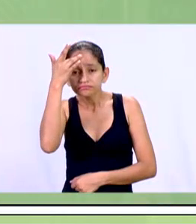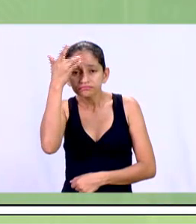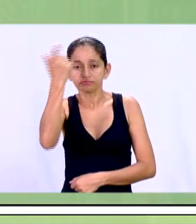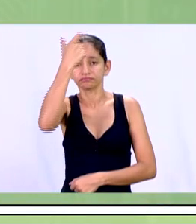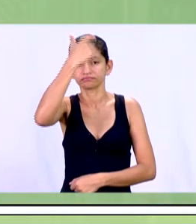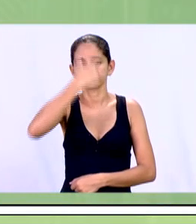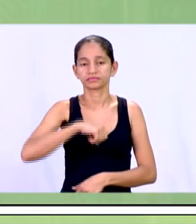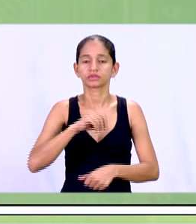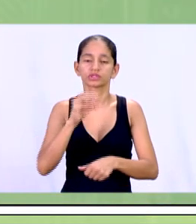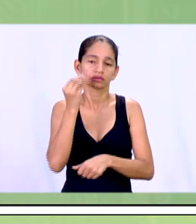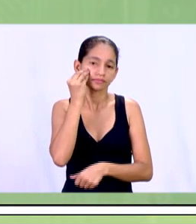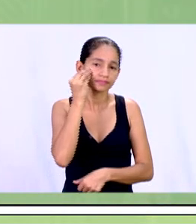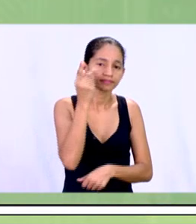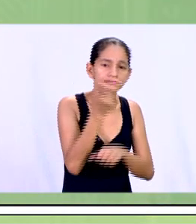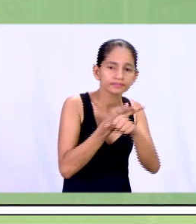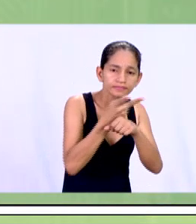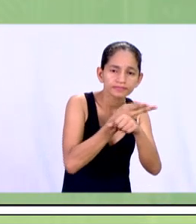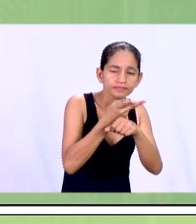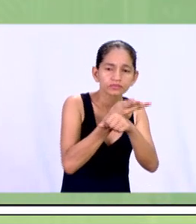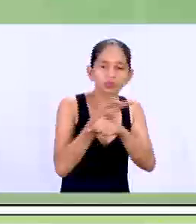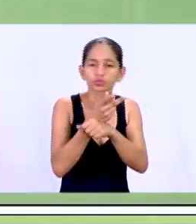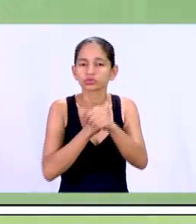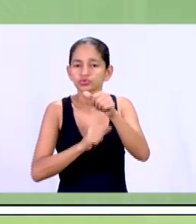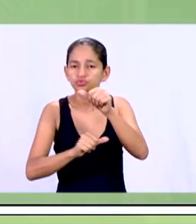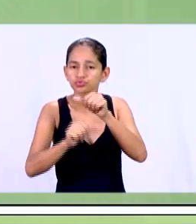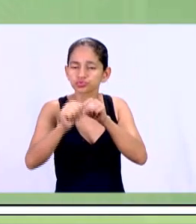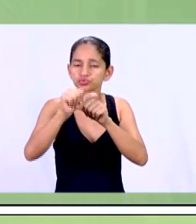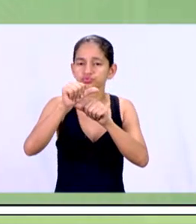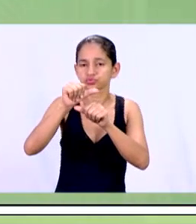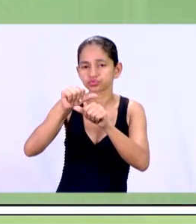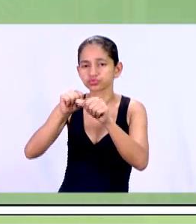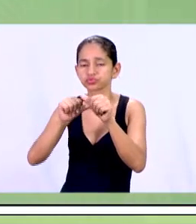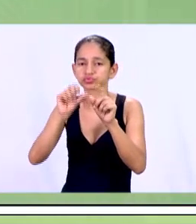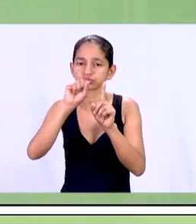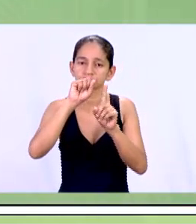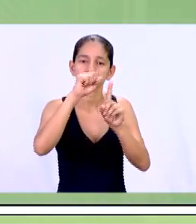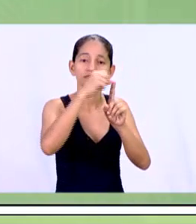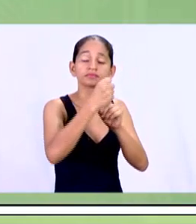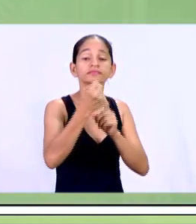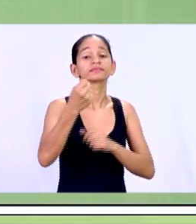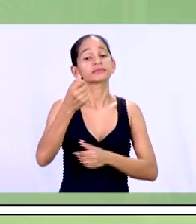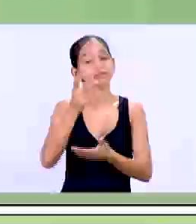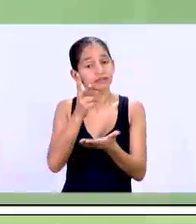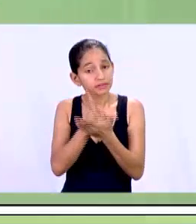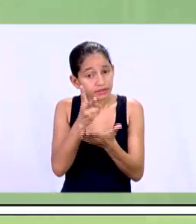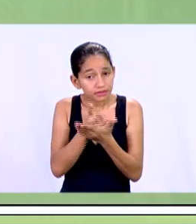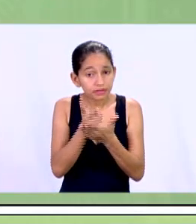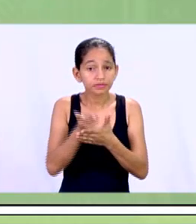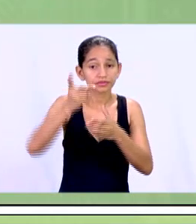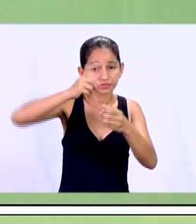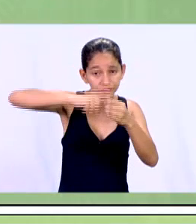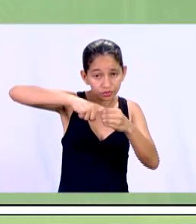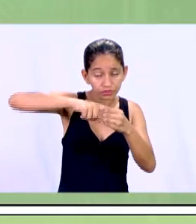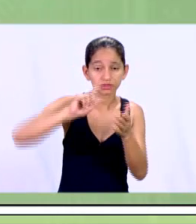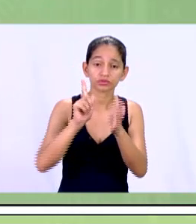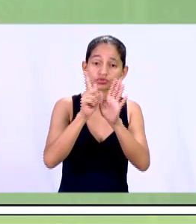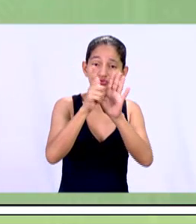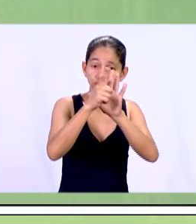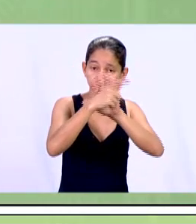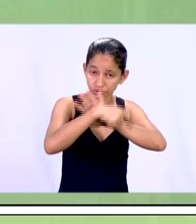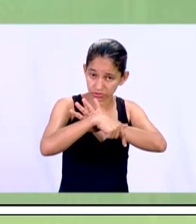essa mudança nas relações sociais, né? Refletindo sobre as questões de gênero,